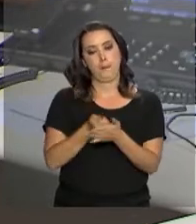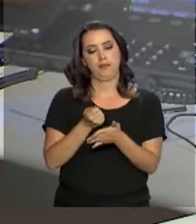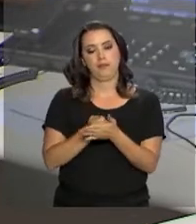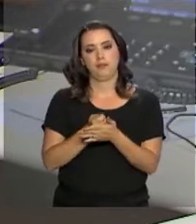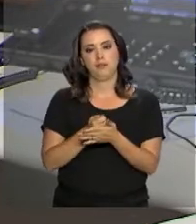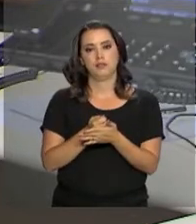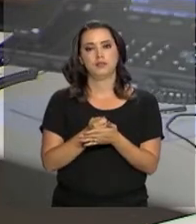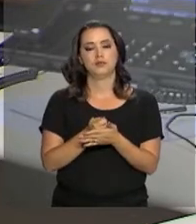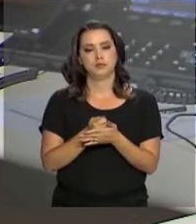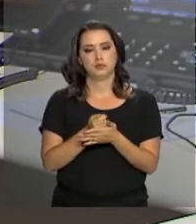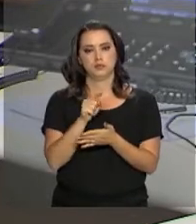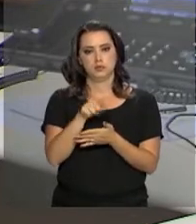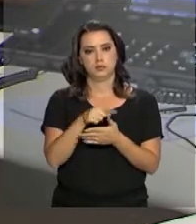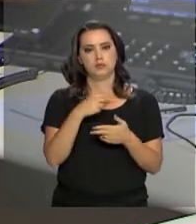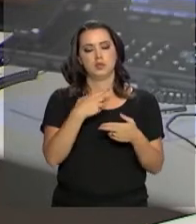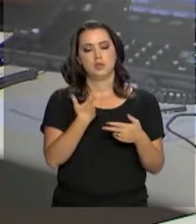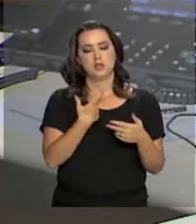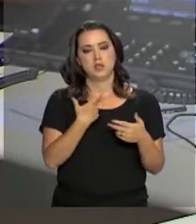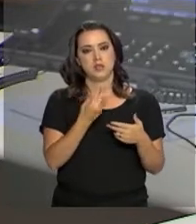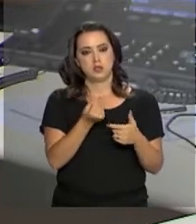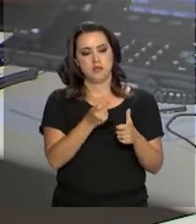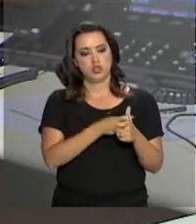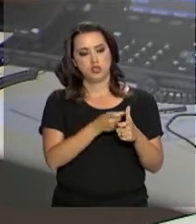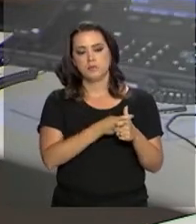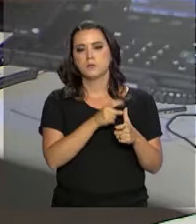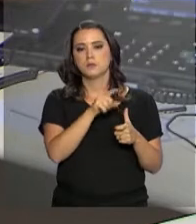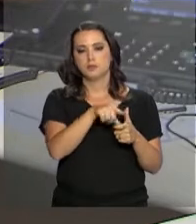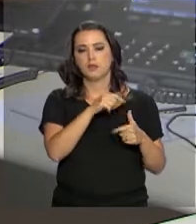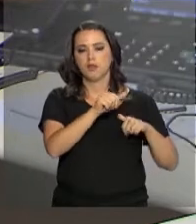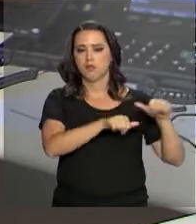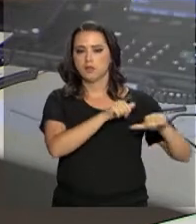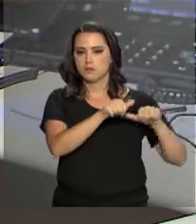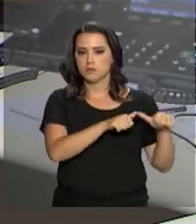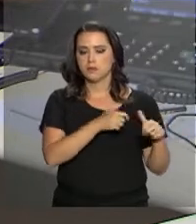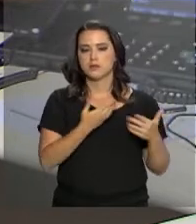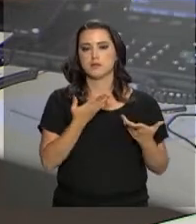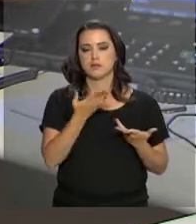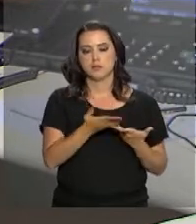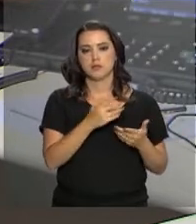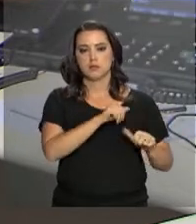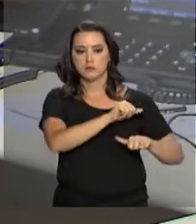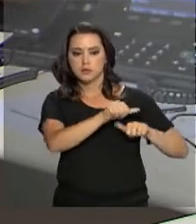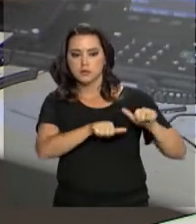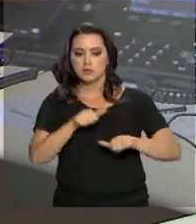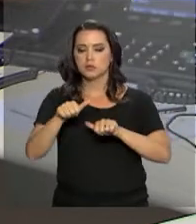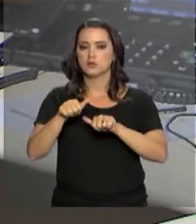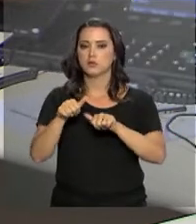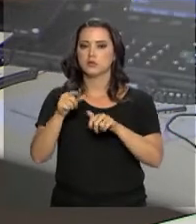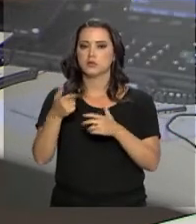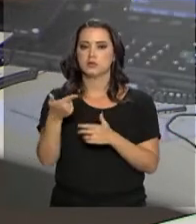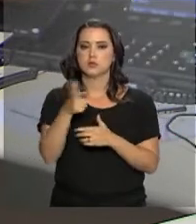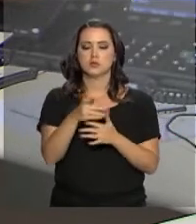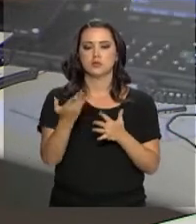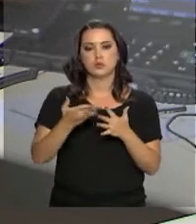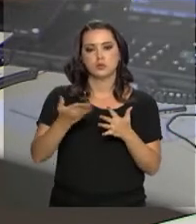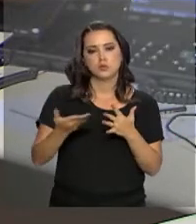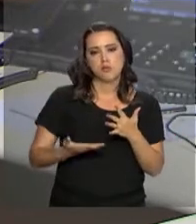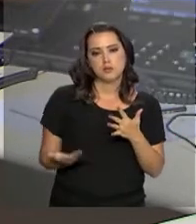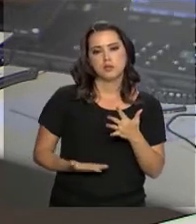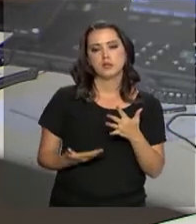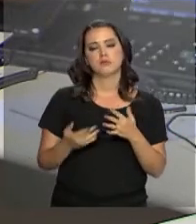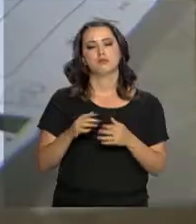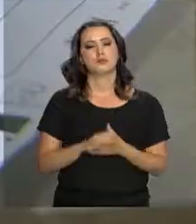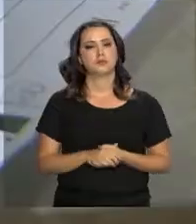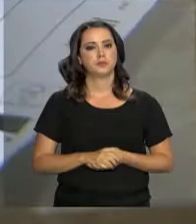se e esse rotativo de uma transformação na verdade desse rotativo numa operação é